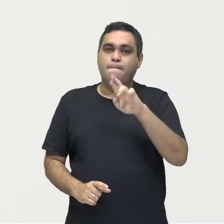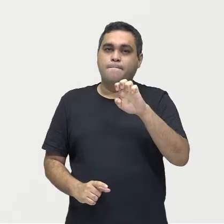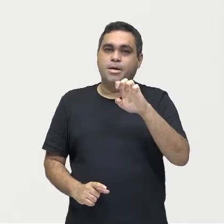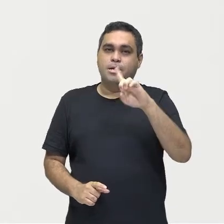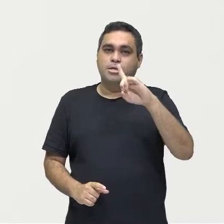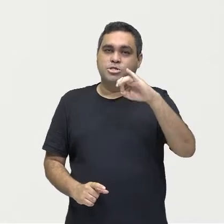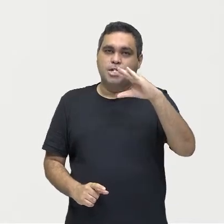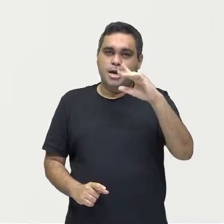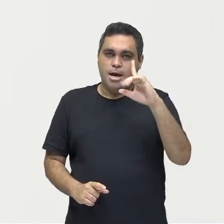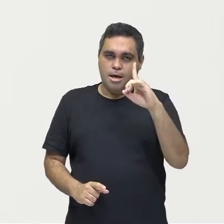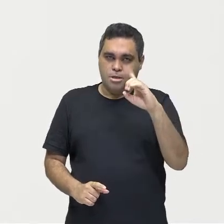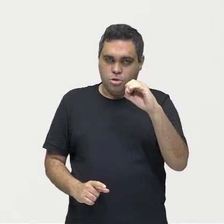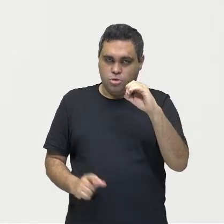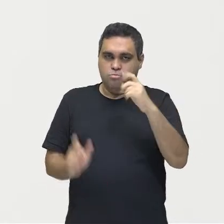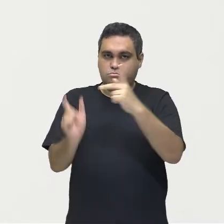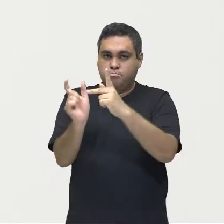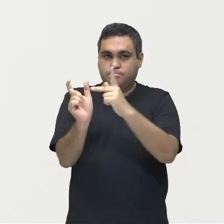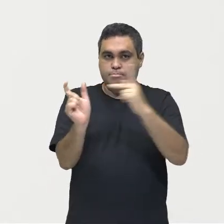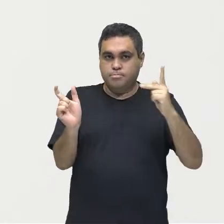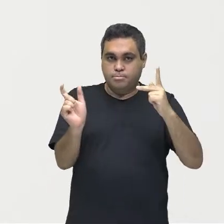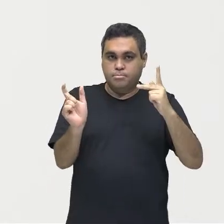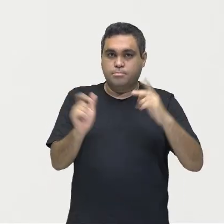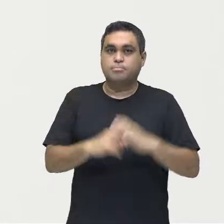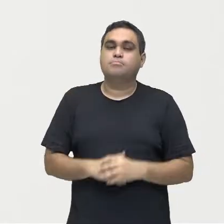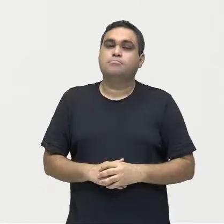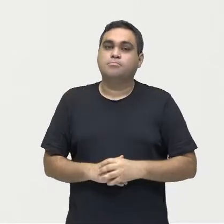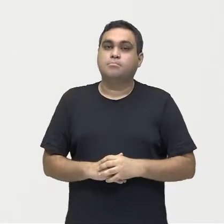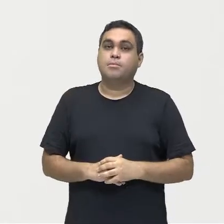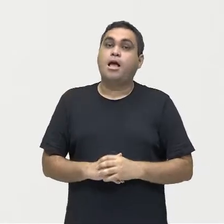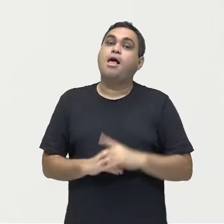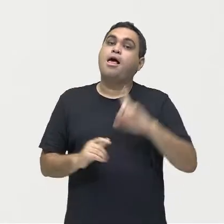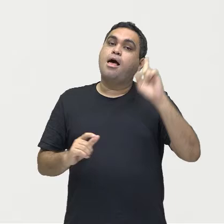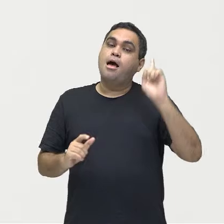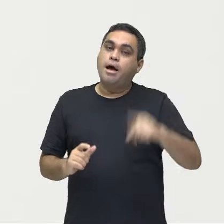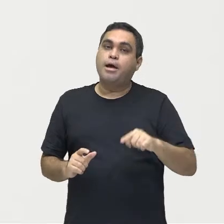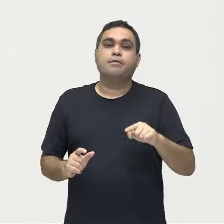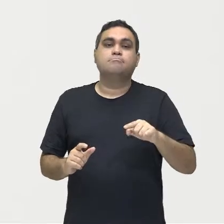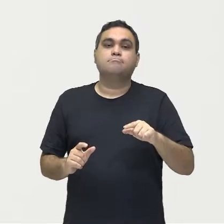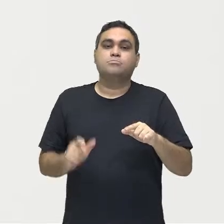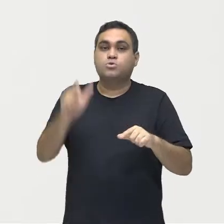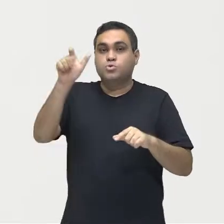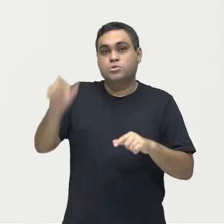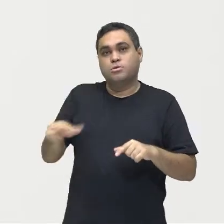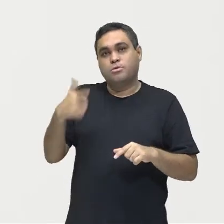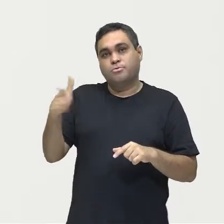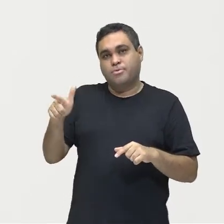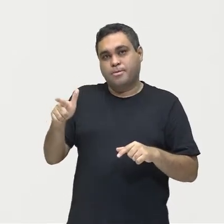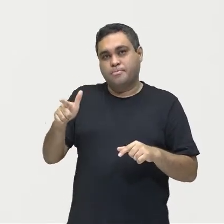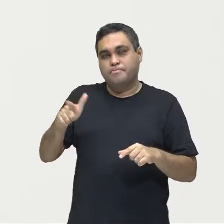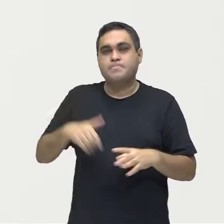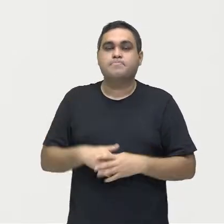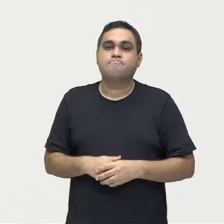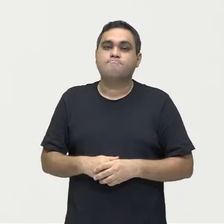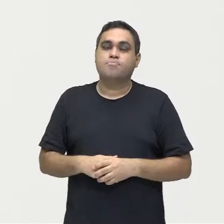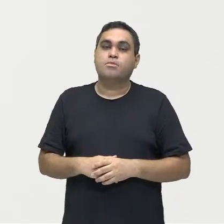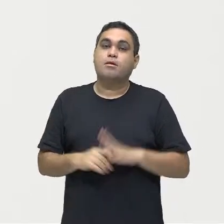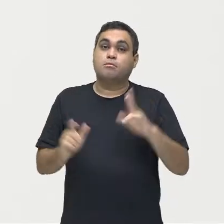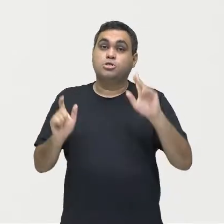ou sujeito inexistente é a oração que possui única e exclusivamente o predicado. E ela